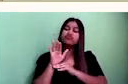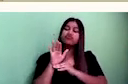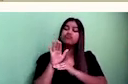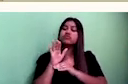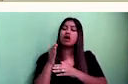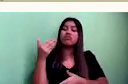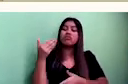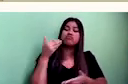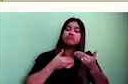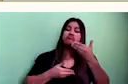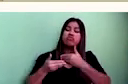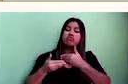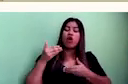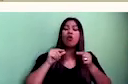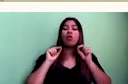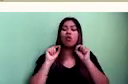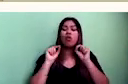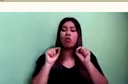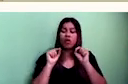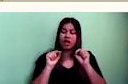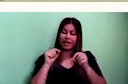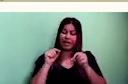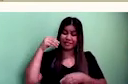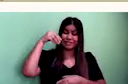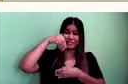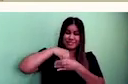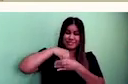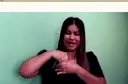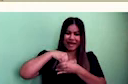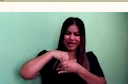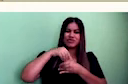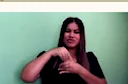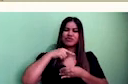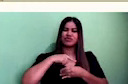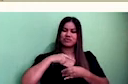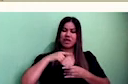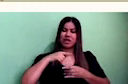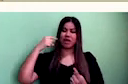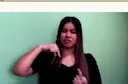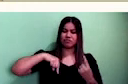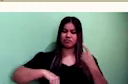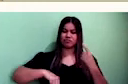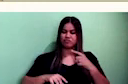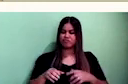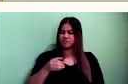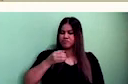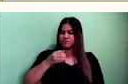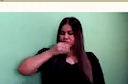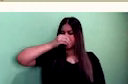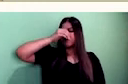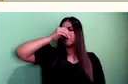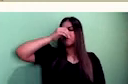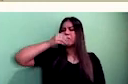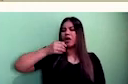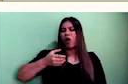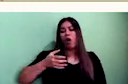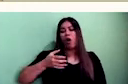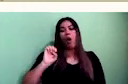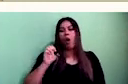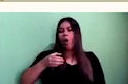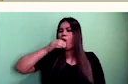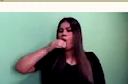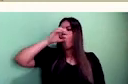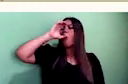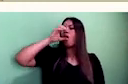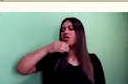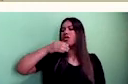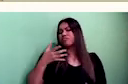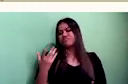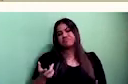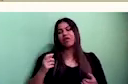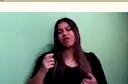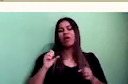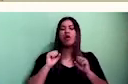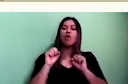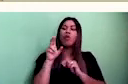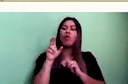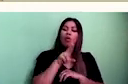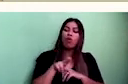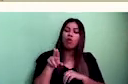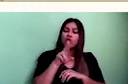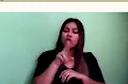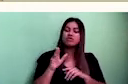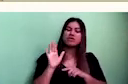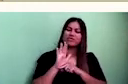têm ativos que vão causar essa reação no organismo, e quando extraídas dessa forma e usadas da forma que eu vou mostrar, trazem